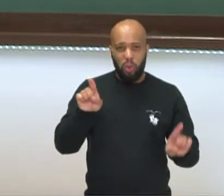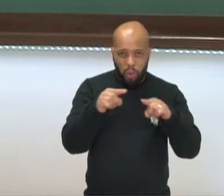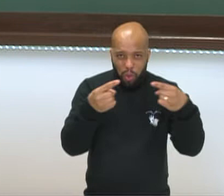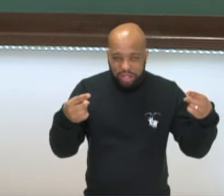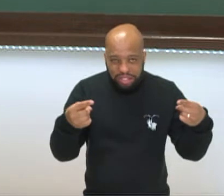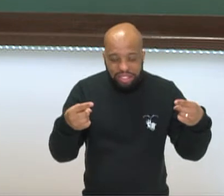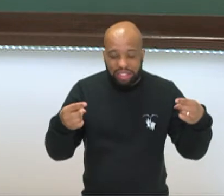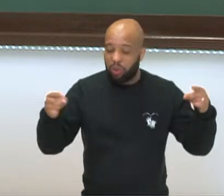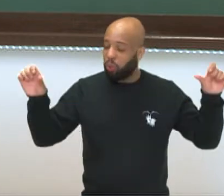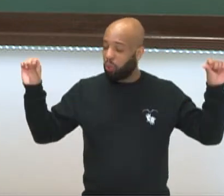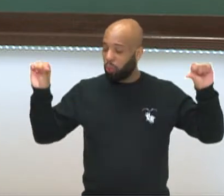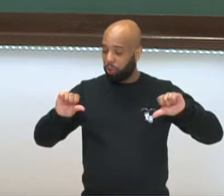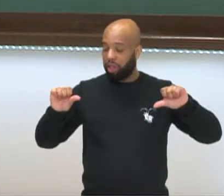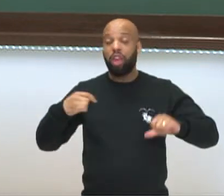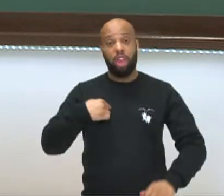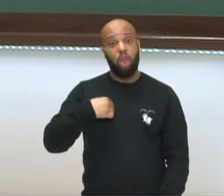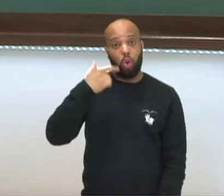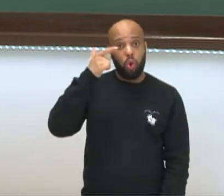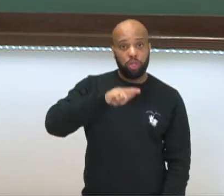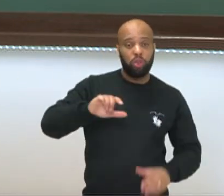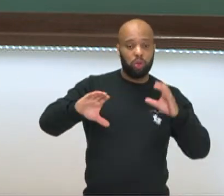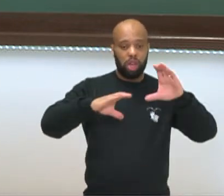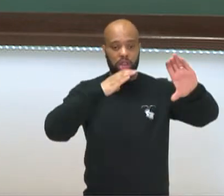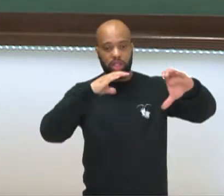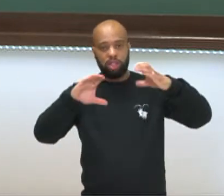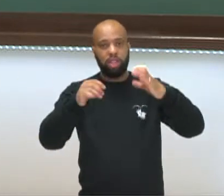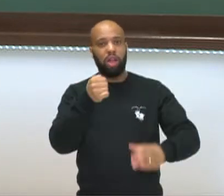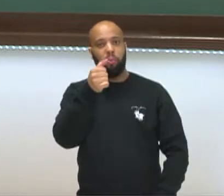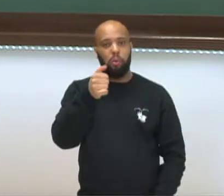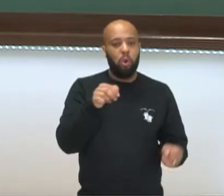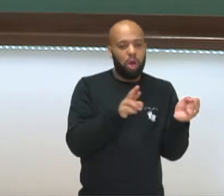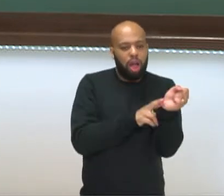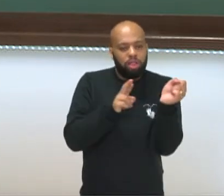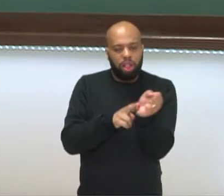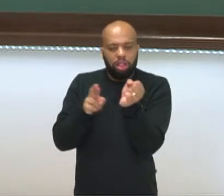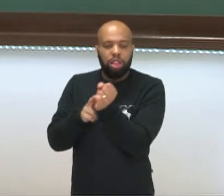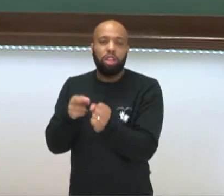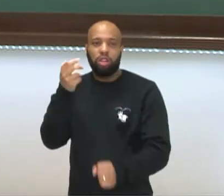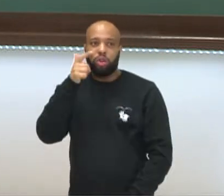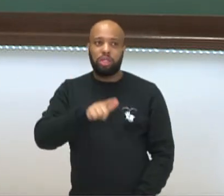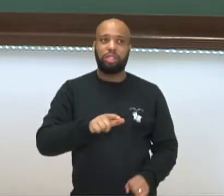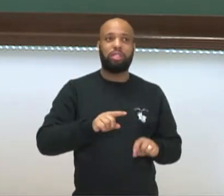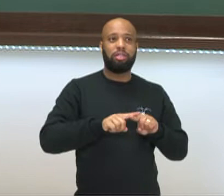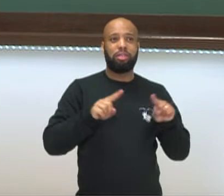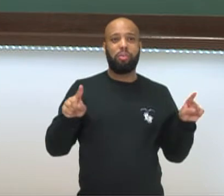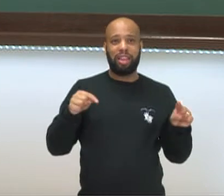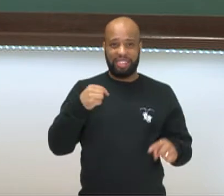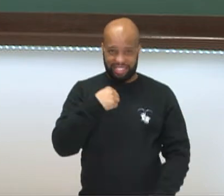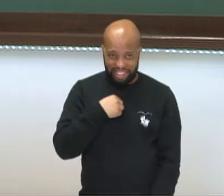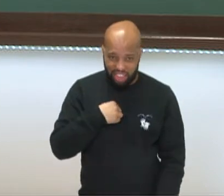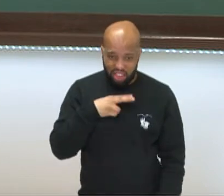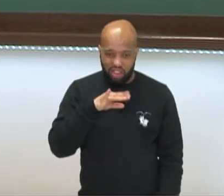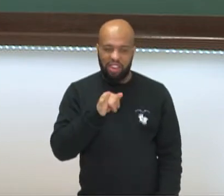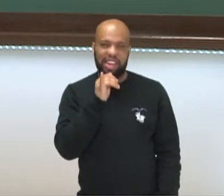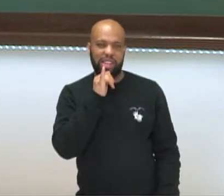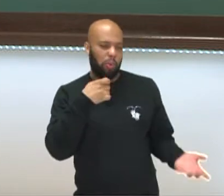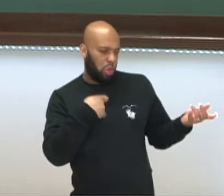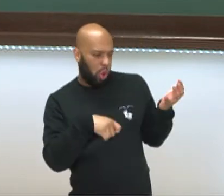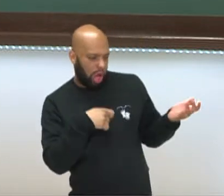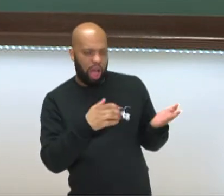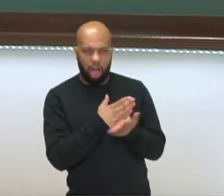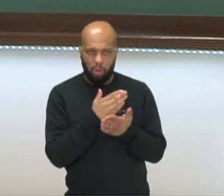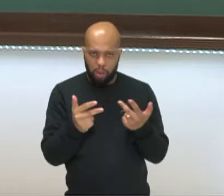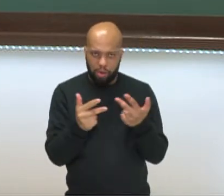eu até consigo cantar um pouquinho no ritmo, no tom, Mas dizer que eu vou tocar um